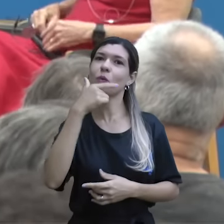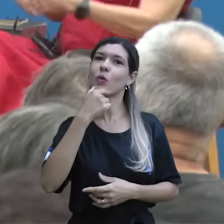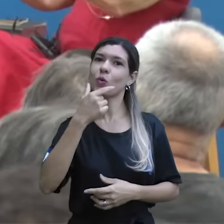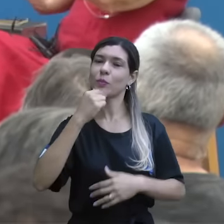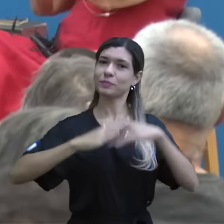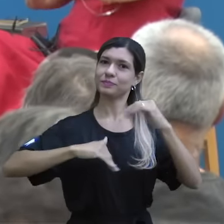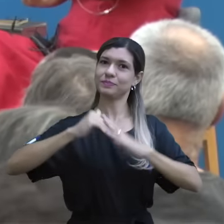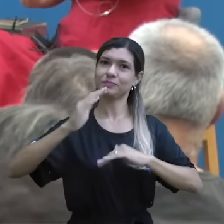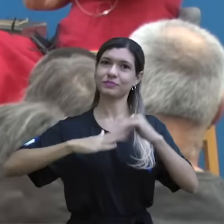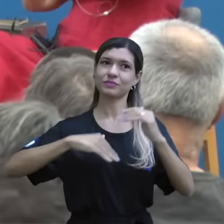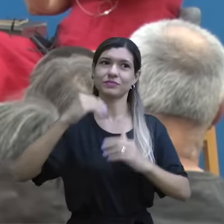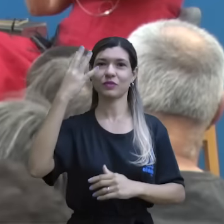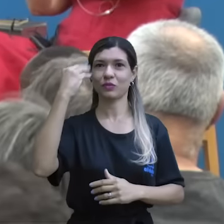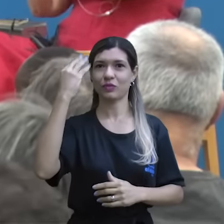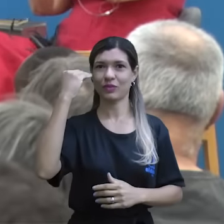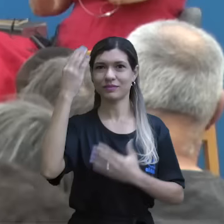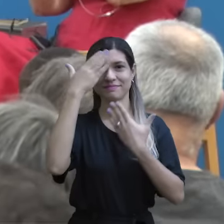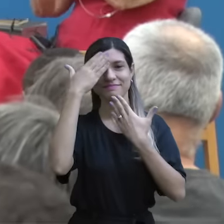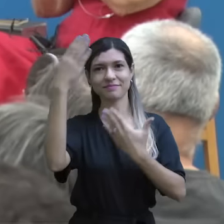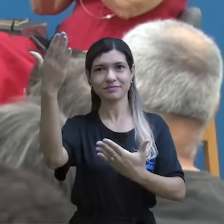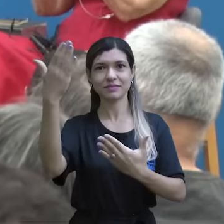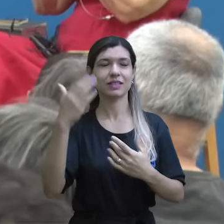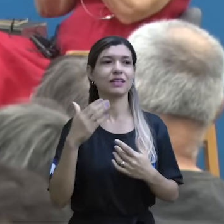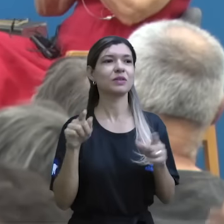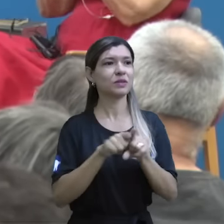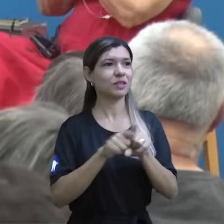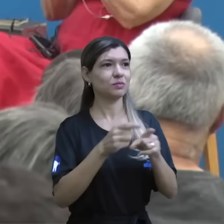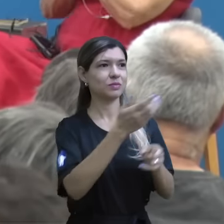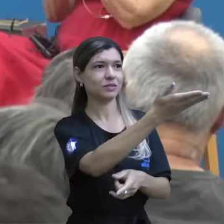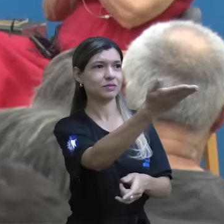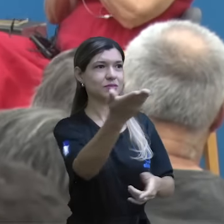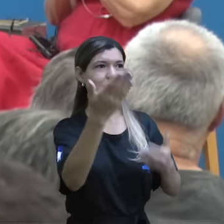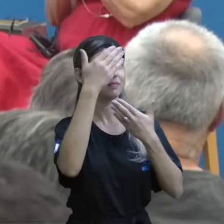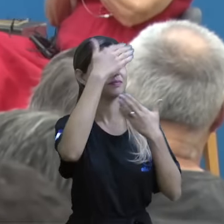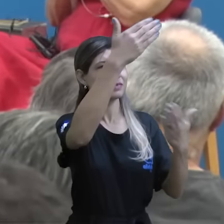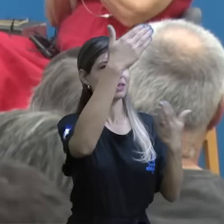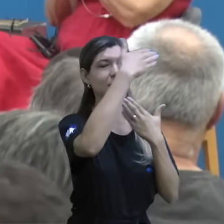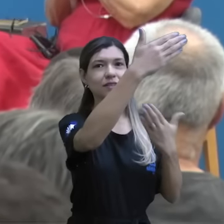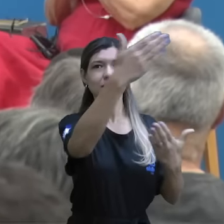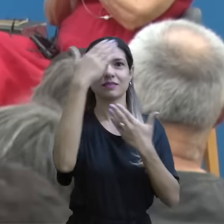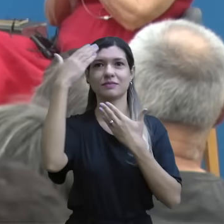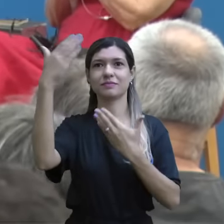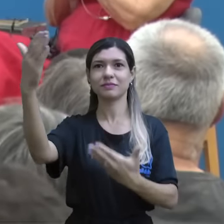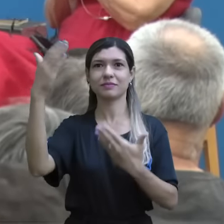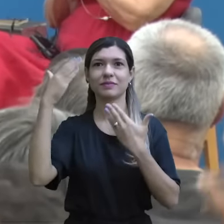E a Suzana. Organizadora.